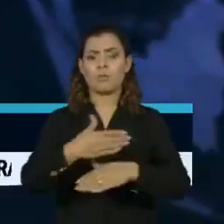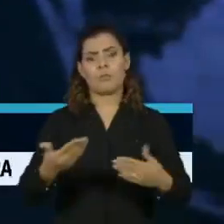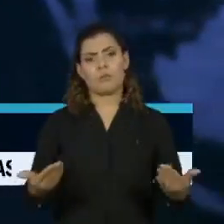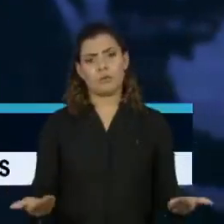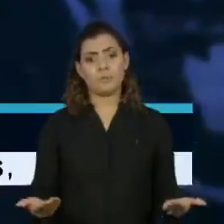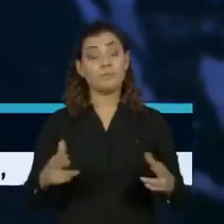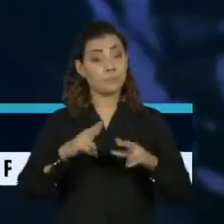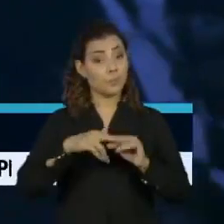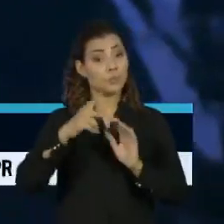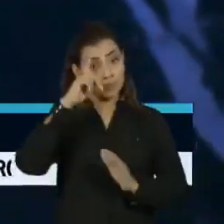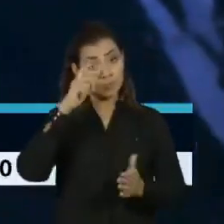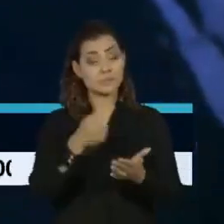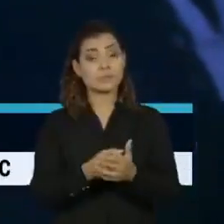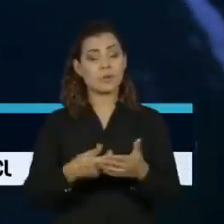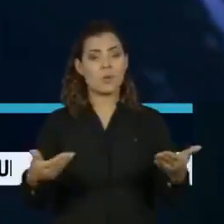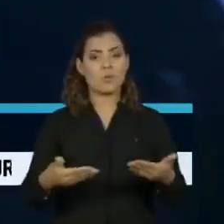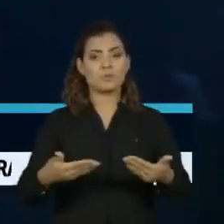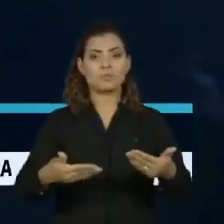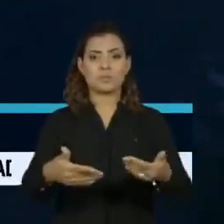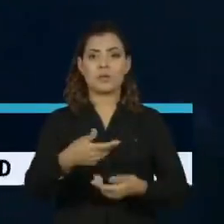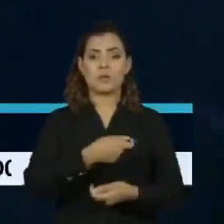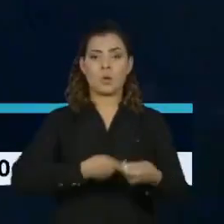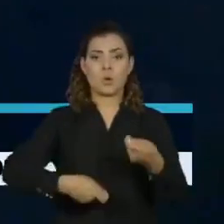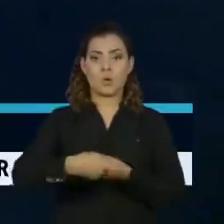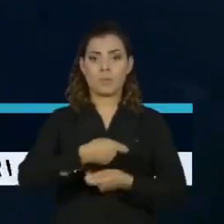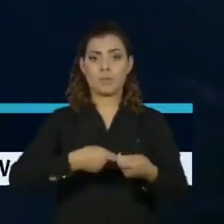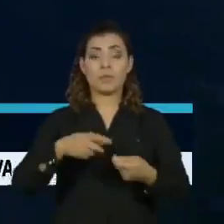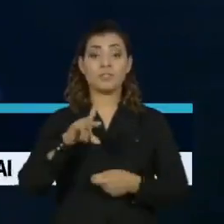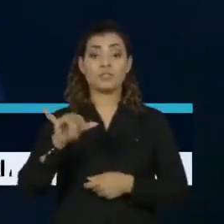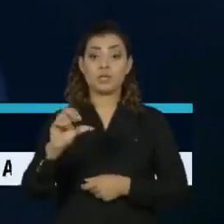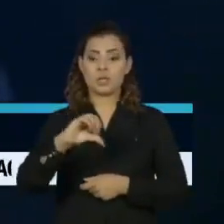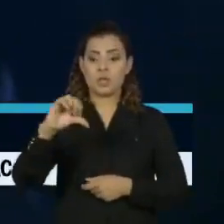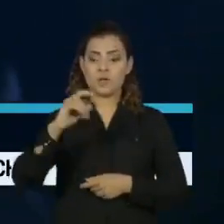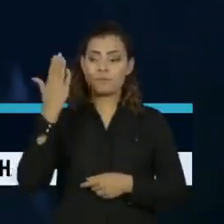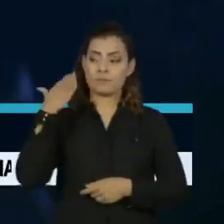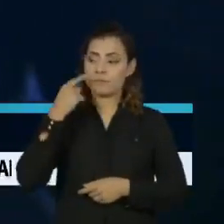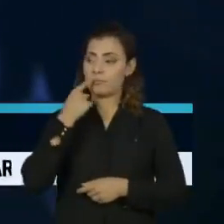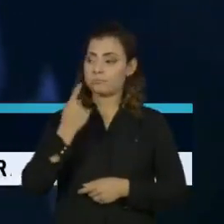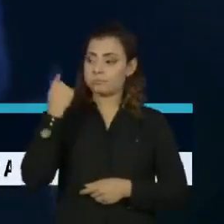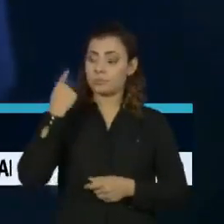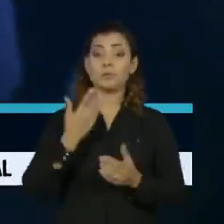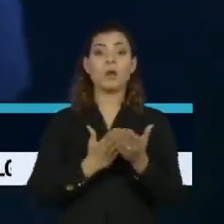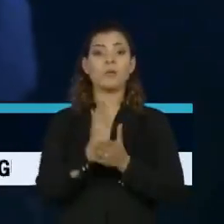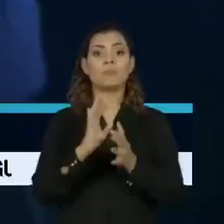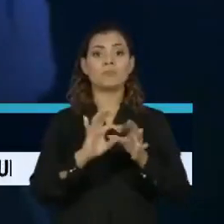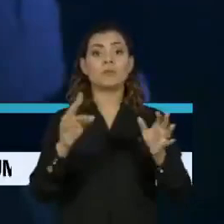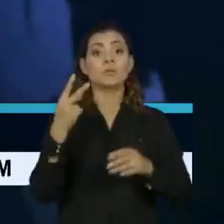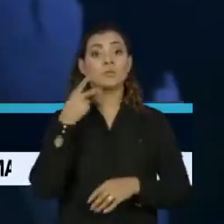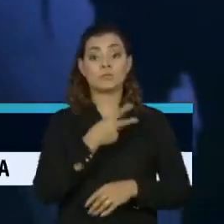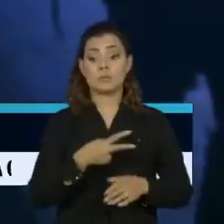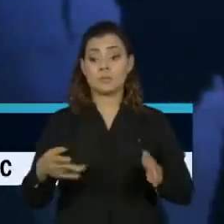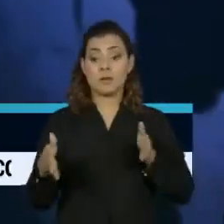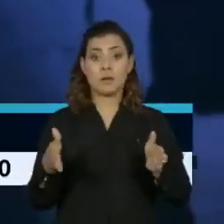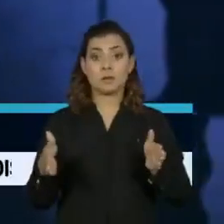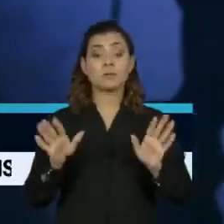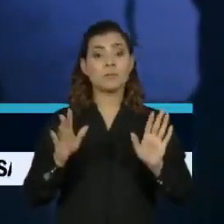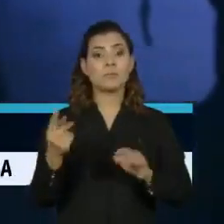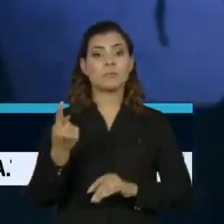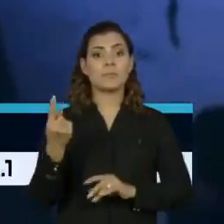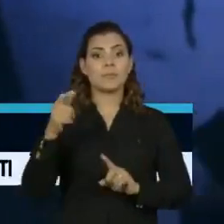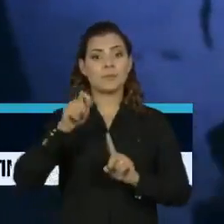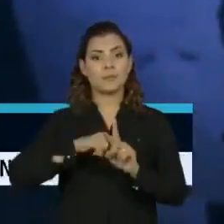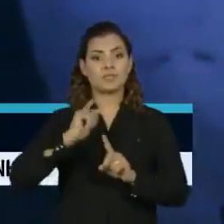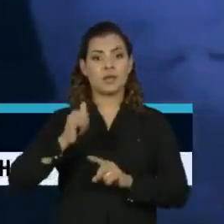a medida anunciada pelo Ministério da economia no último dia 9 entraria em vigor em pouco mais de duas semanas em